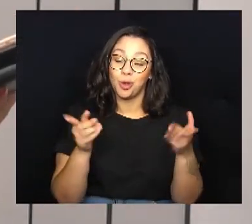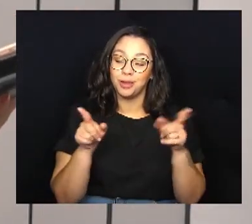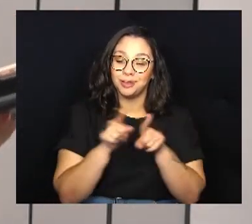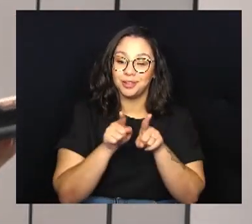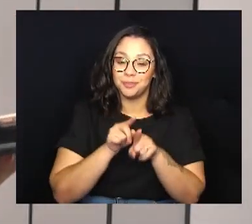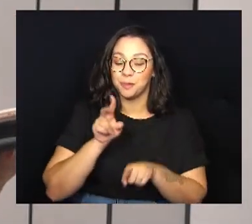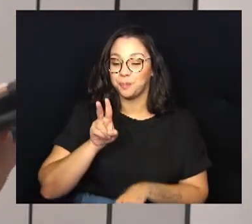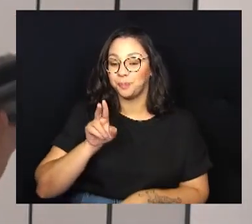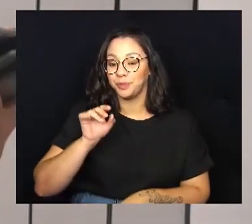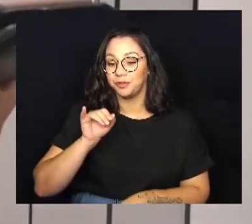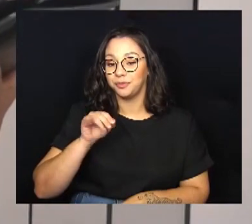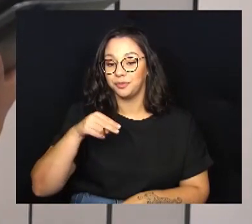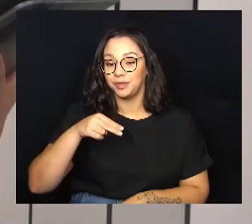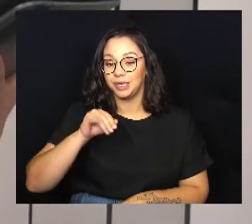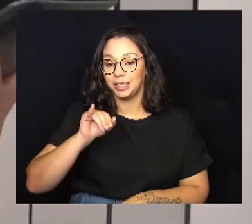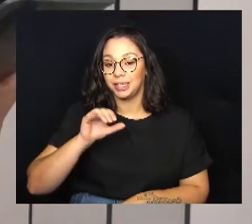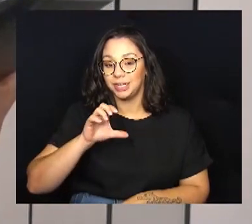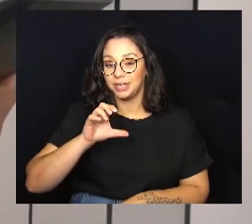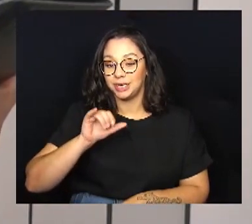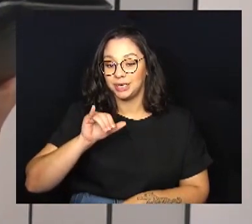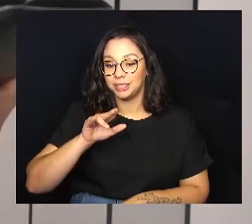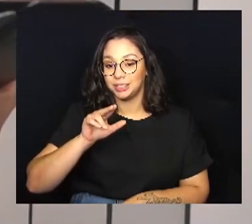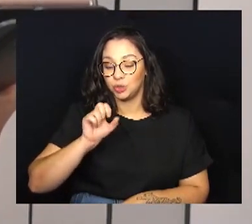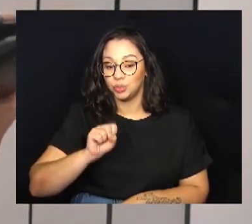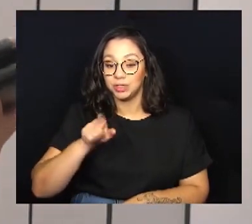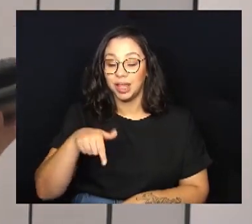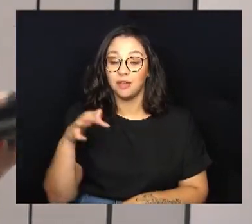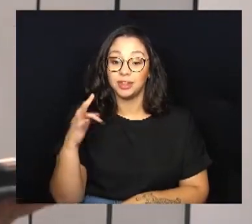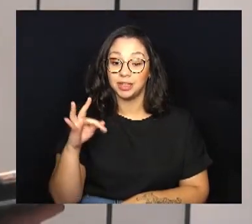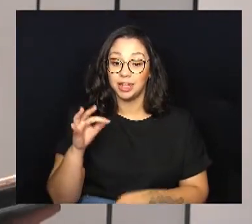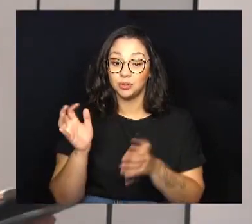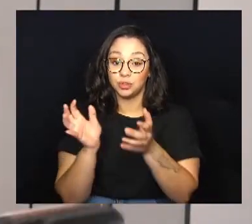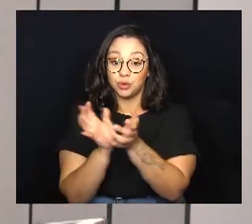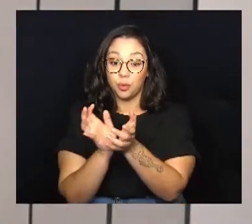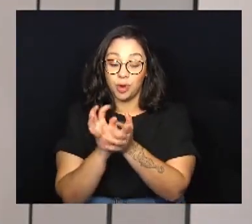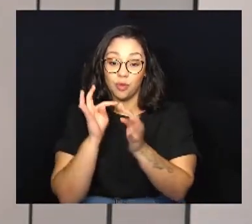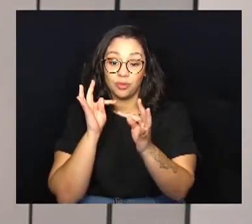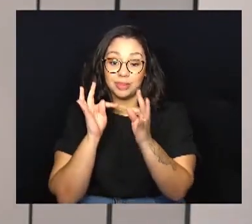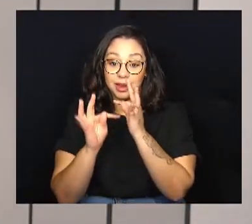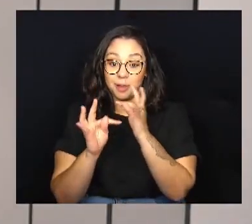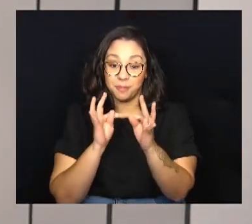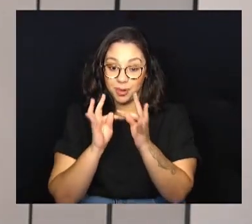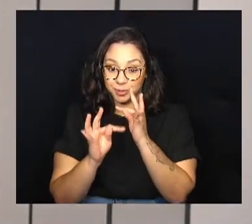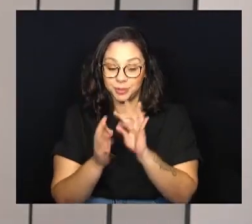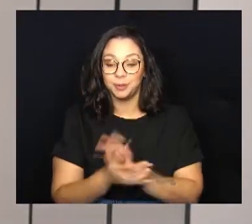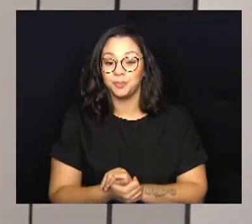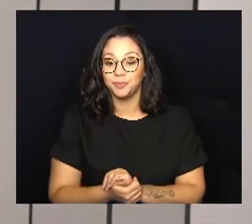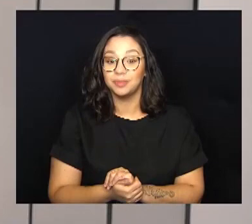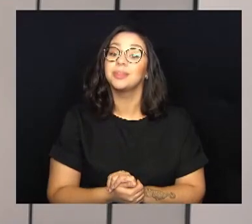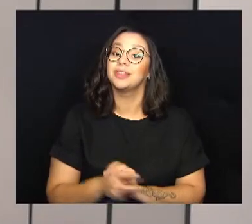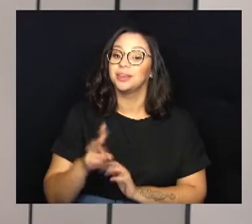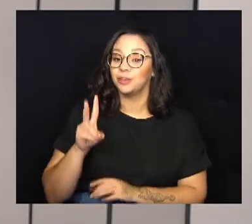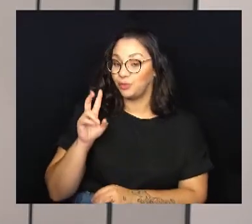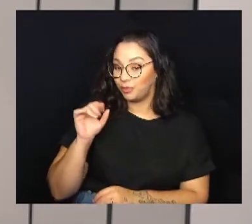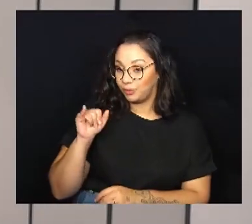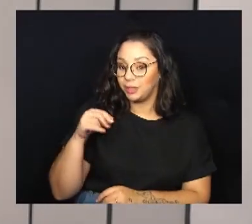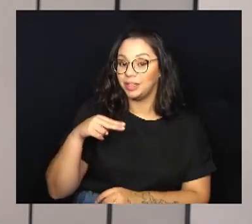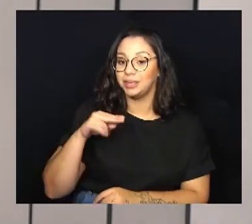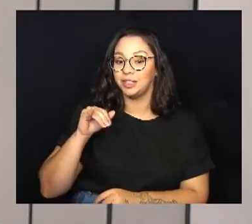lado. Inclusive ele já colocou aqui a opinião, olha. Ele diz o seguinte, que nós, na verdade, não estamos atrasados, nós